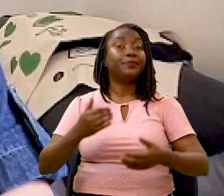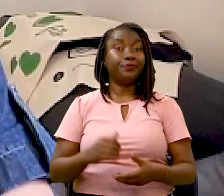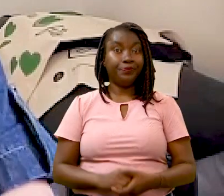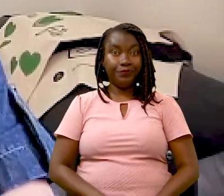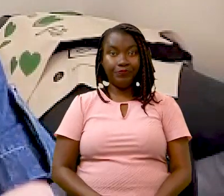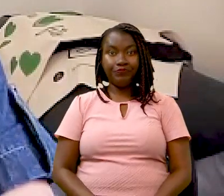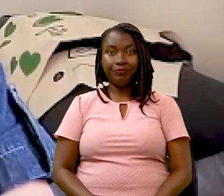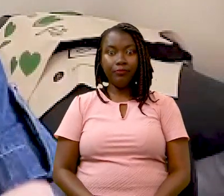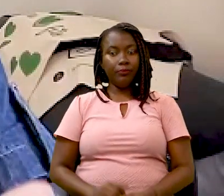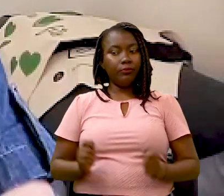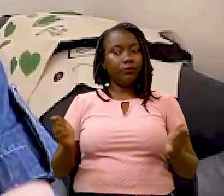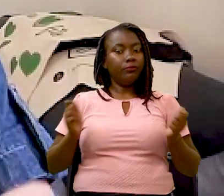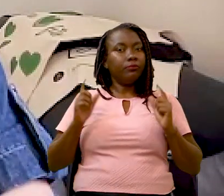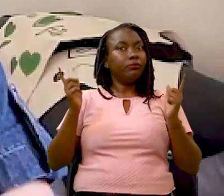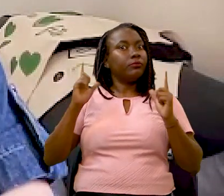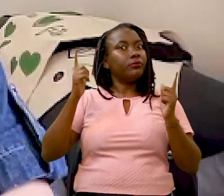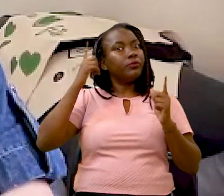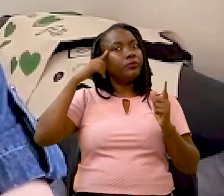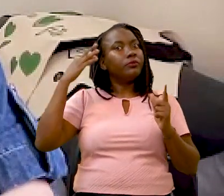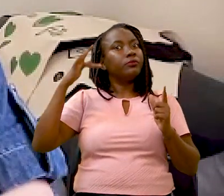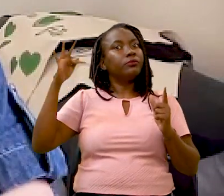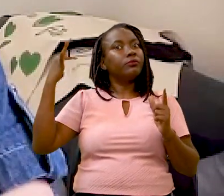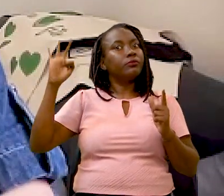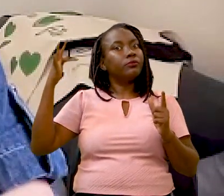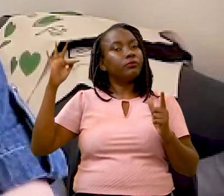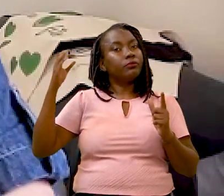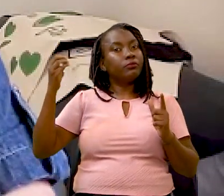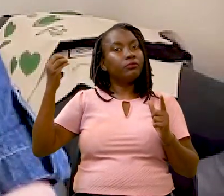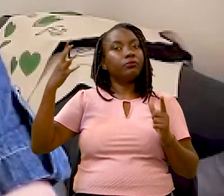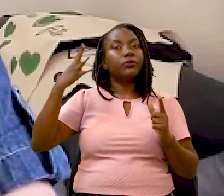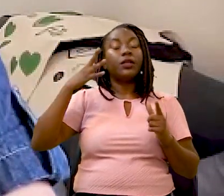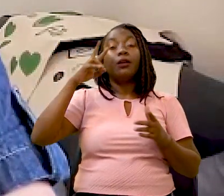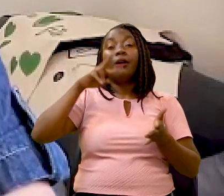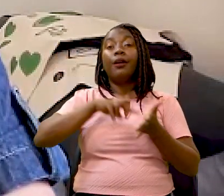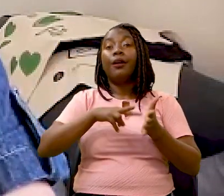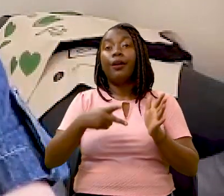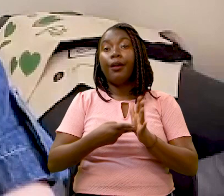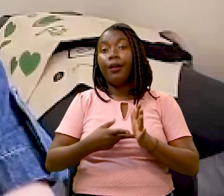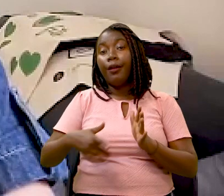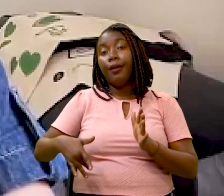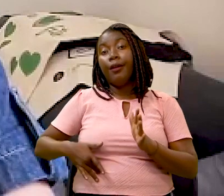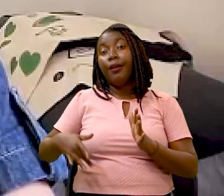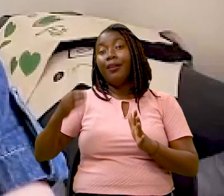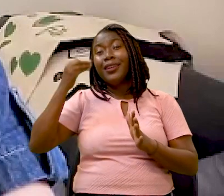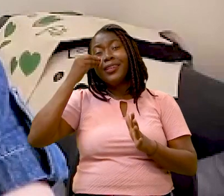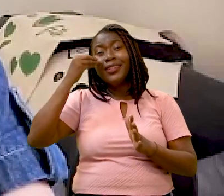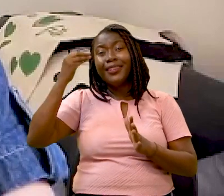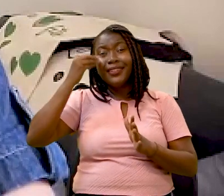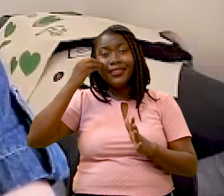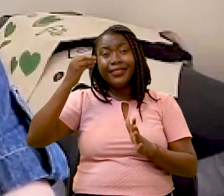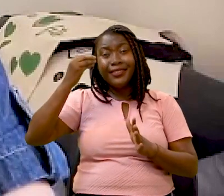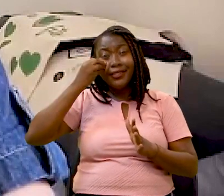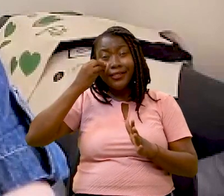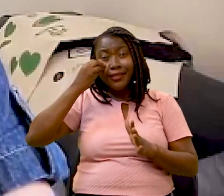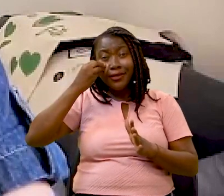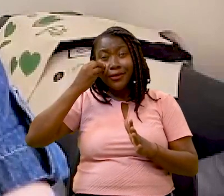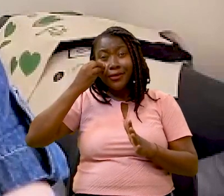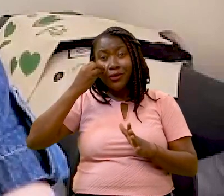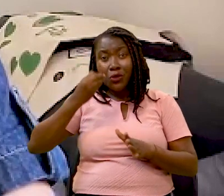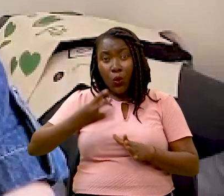um grande alerta dor de cabeça. E isso só quer dizer que o nosso fígado está tentando fazer